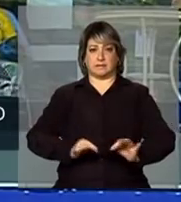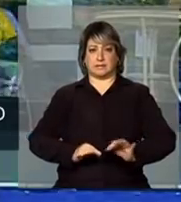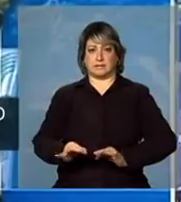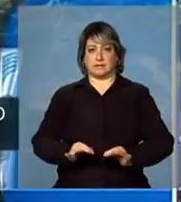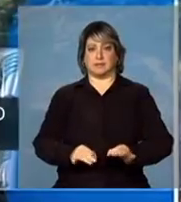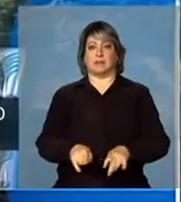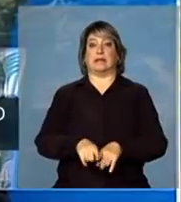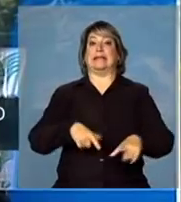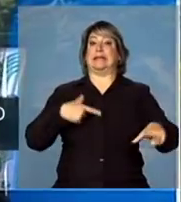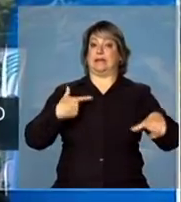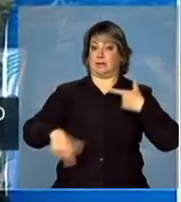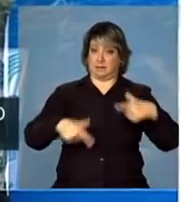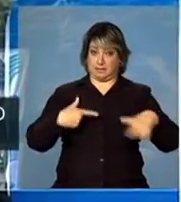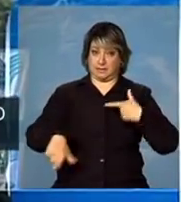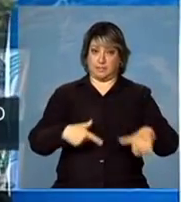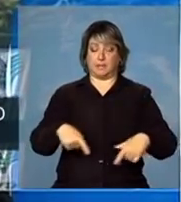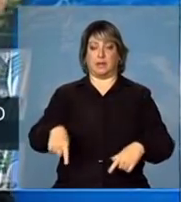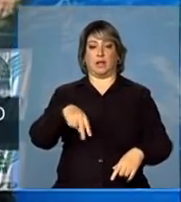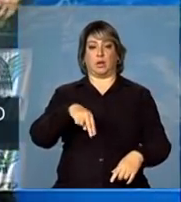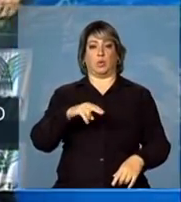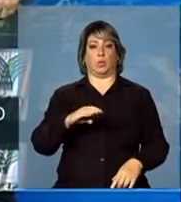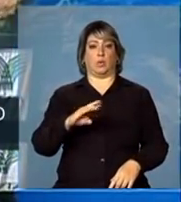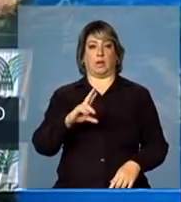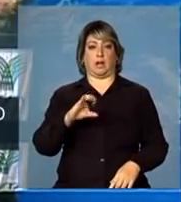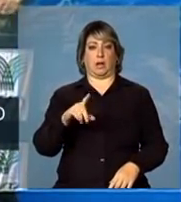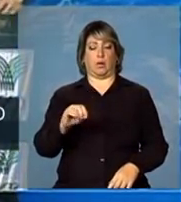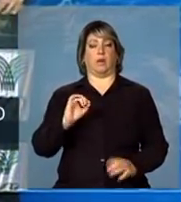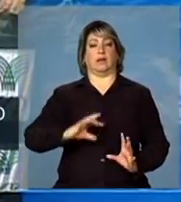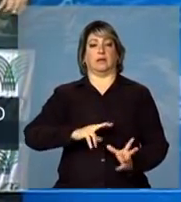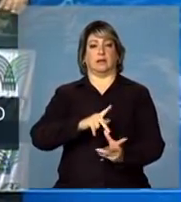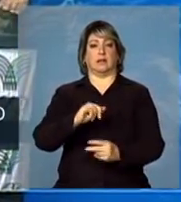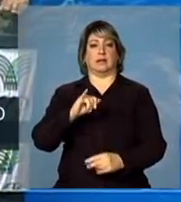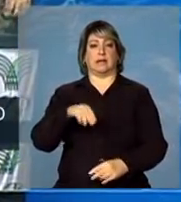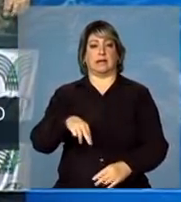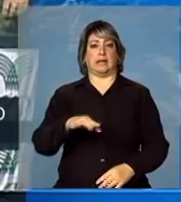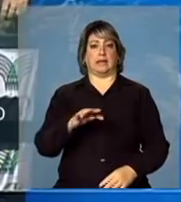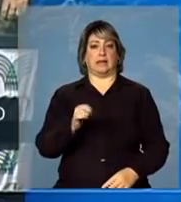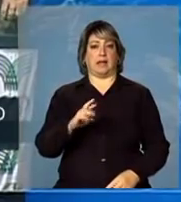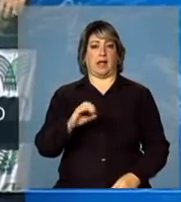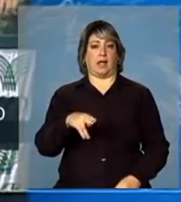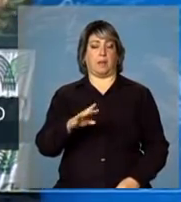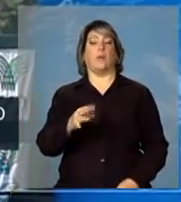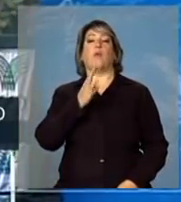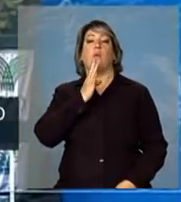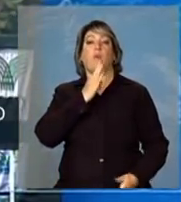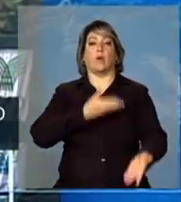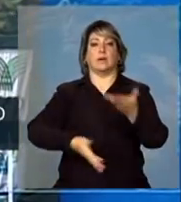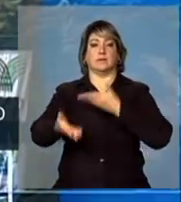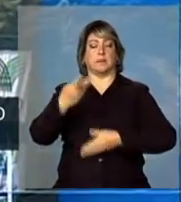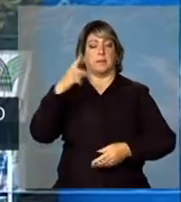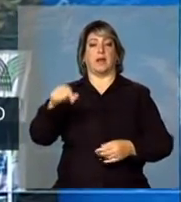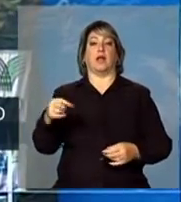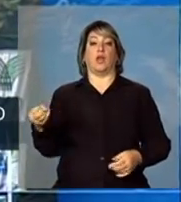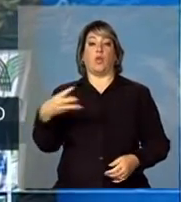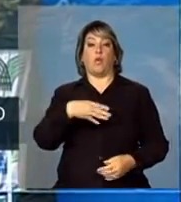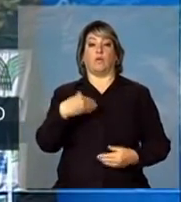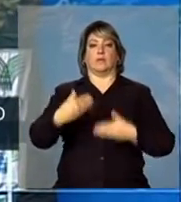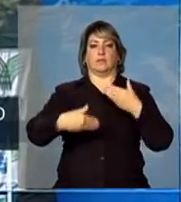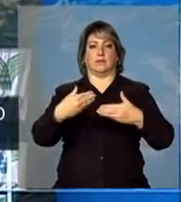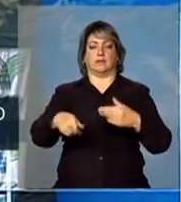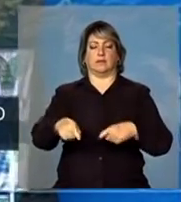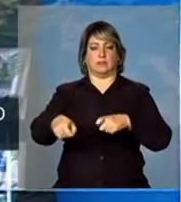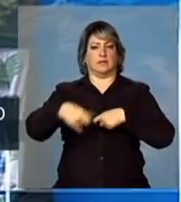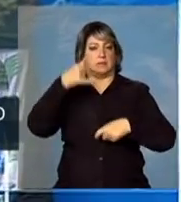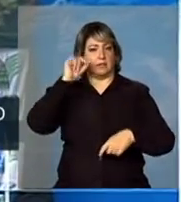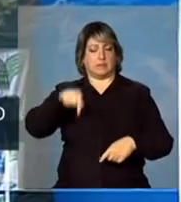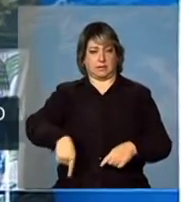e operacionalização do Núcleo Regional de Intercâmbio de Conhecimentos para a inovação agropecuária no município